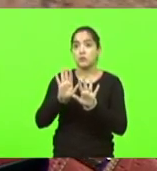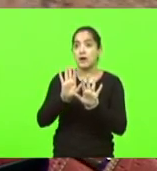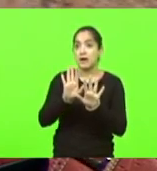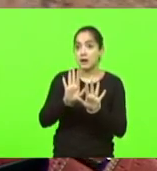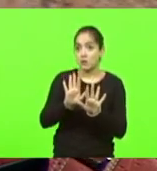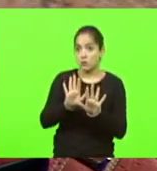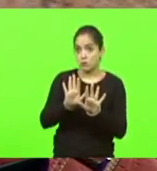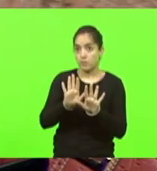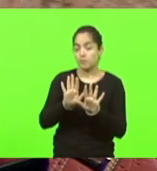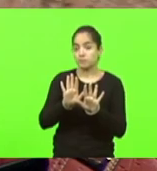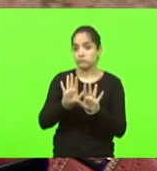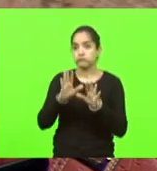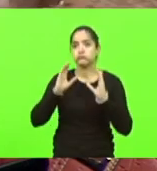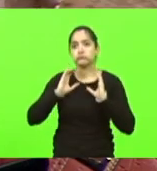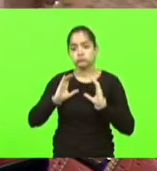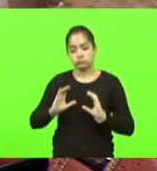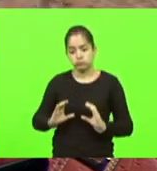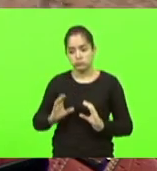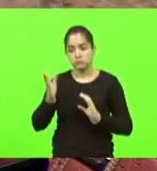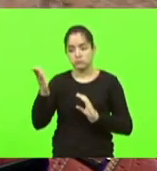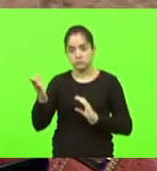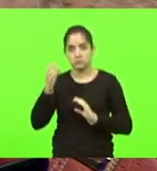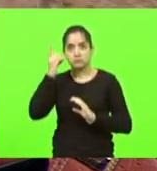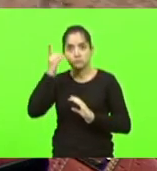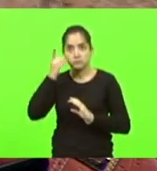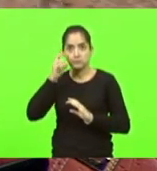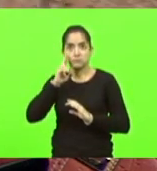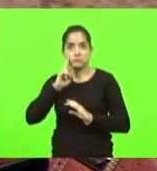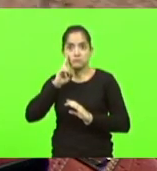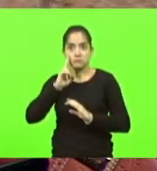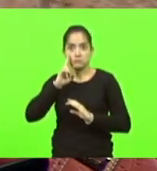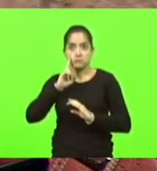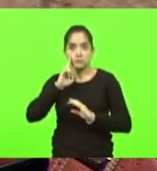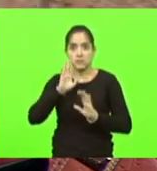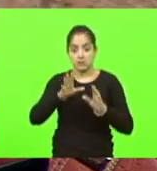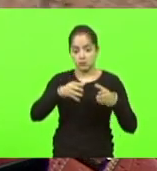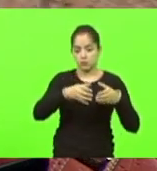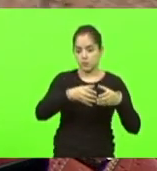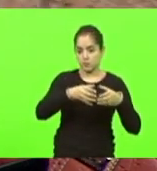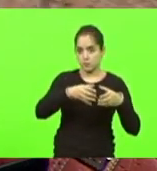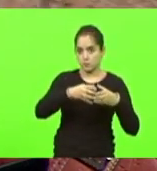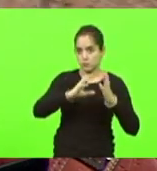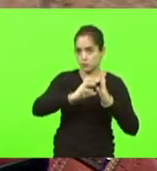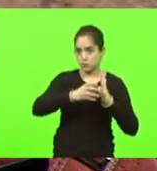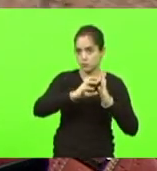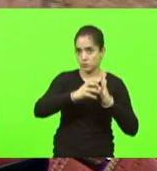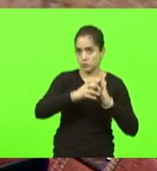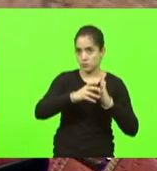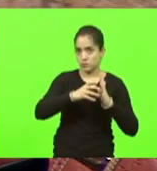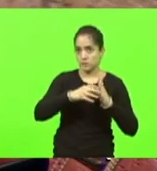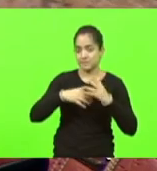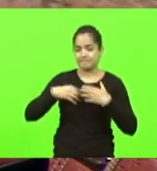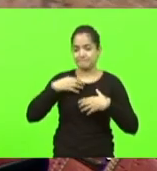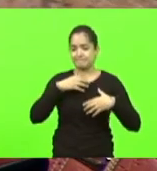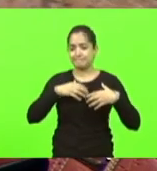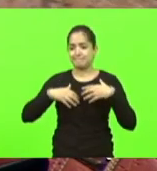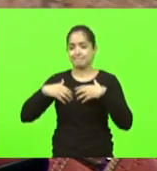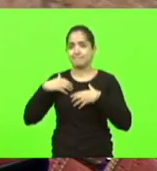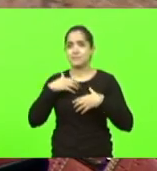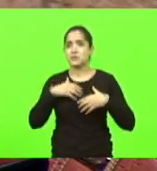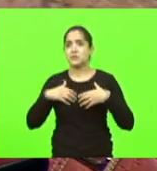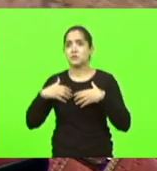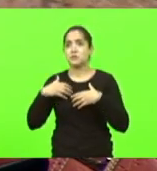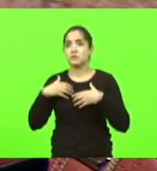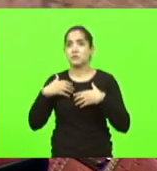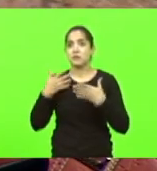o comportamento do deputado Iva que é do meu bloco causa um desconforto dentro do bloco